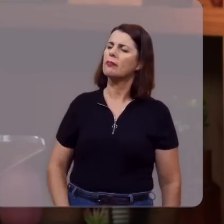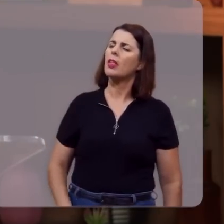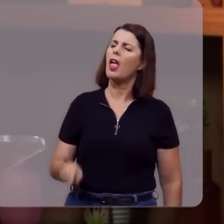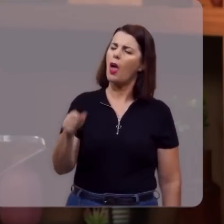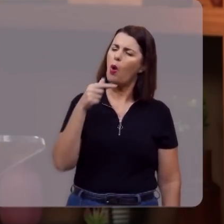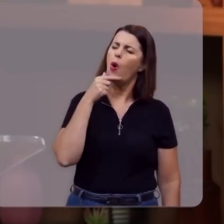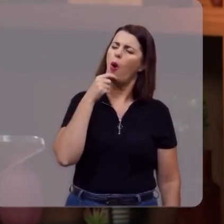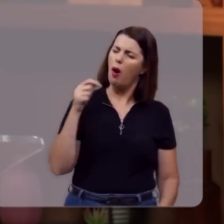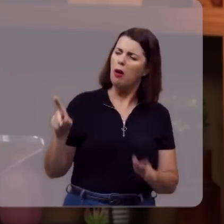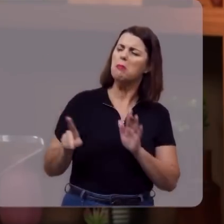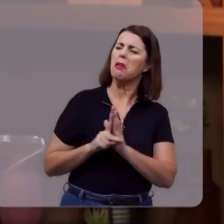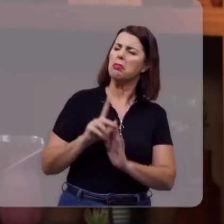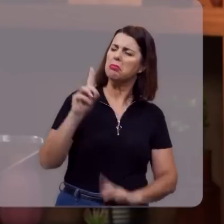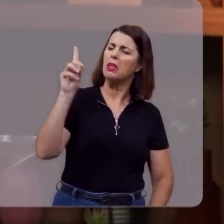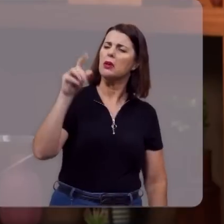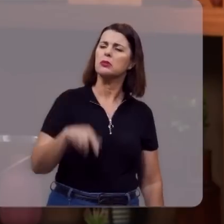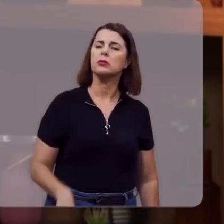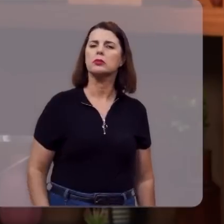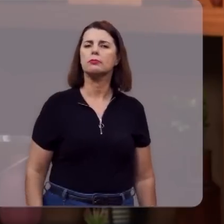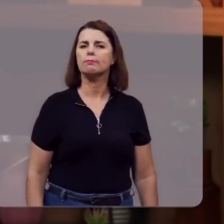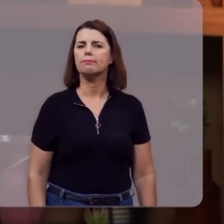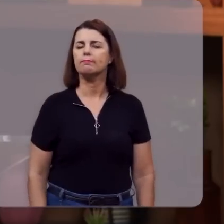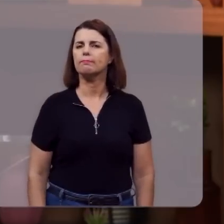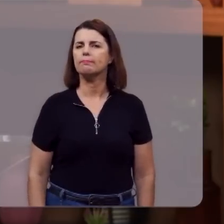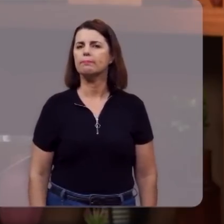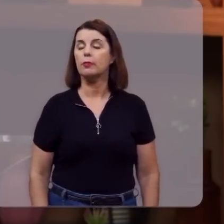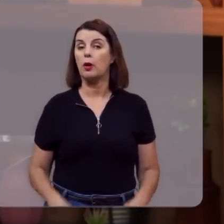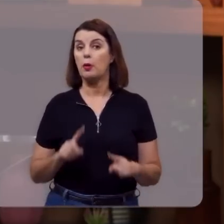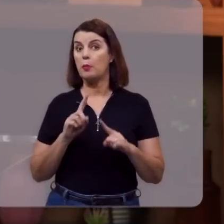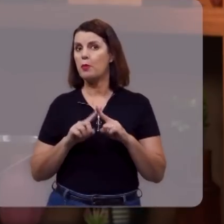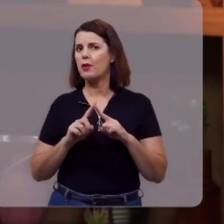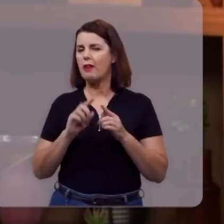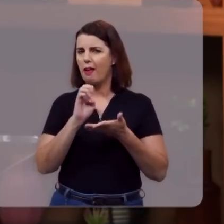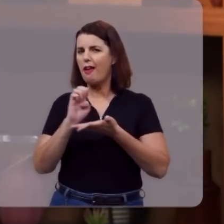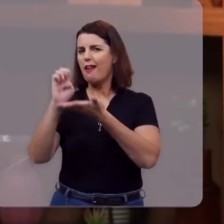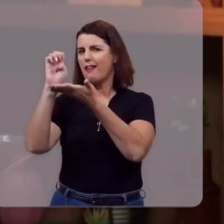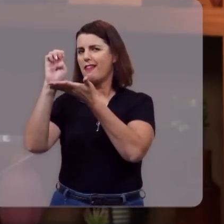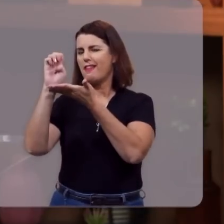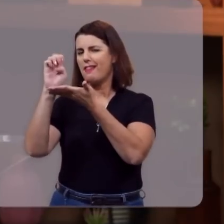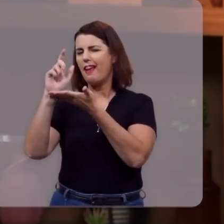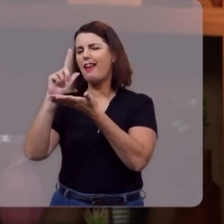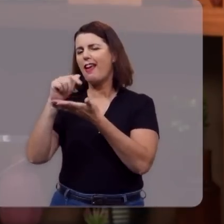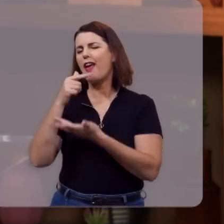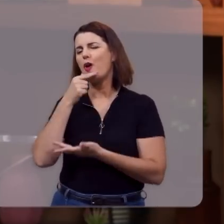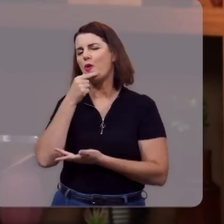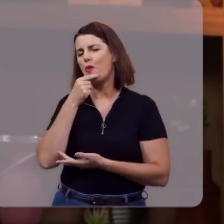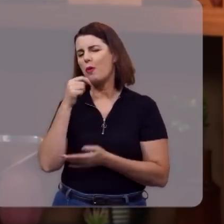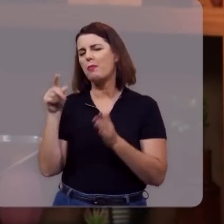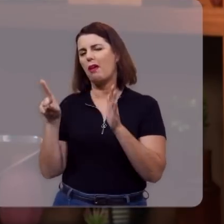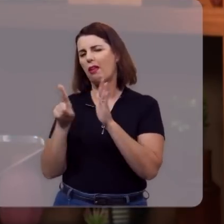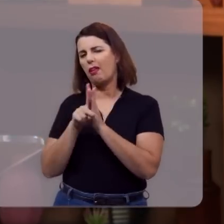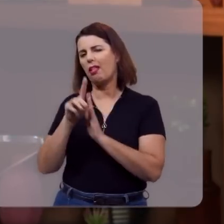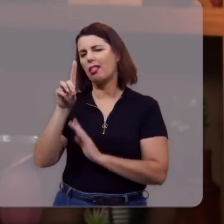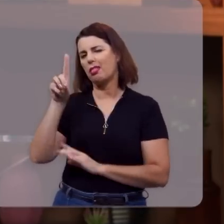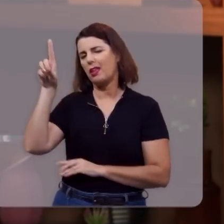está um homem de Deus. Pois Elias era um homem de